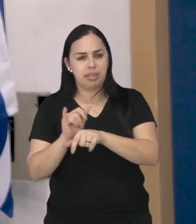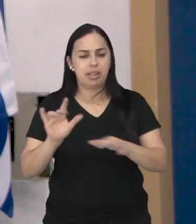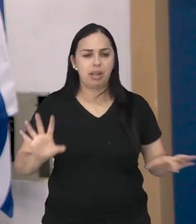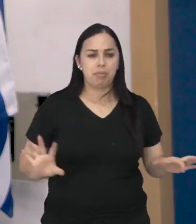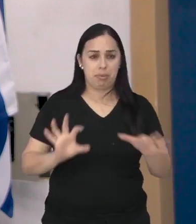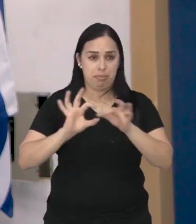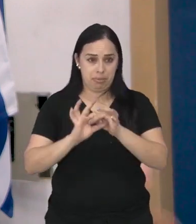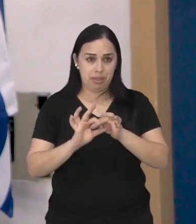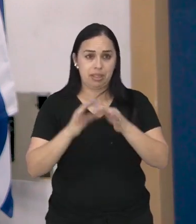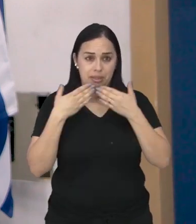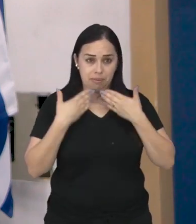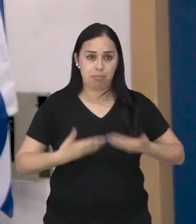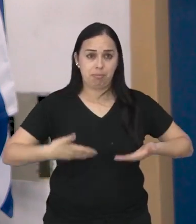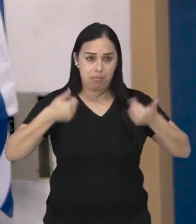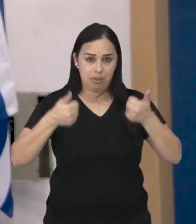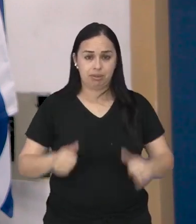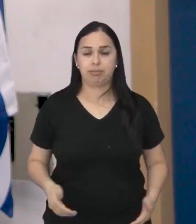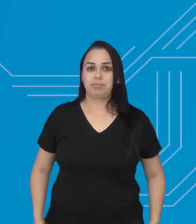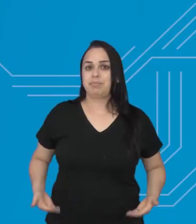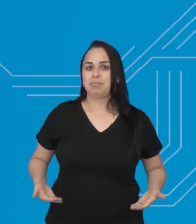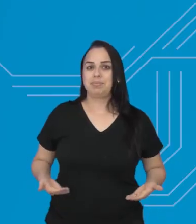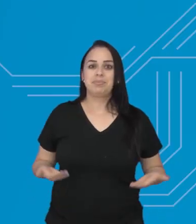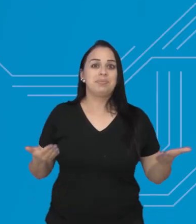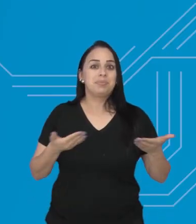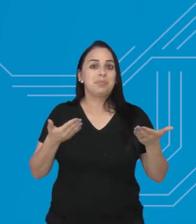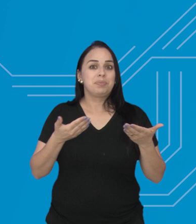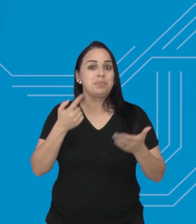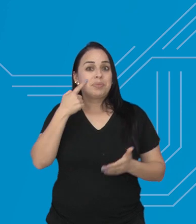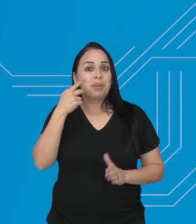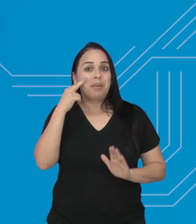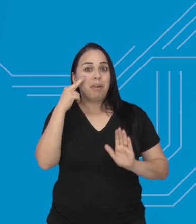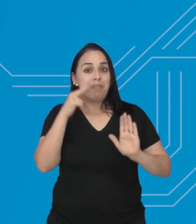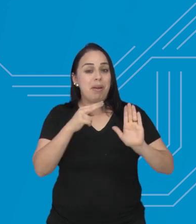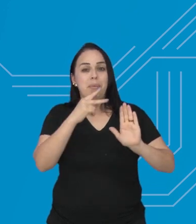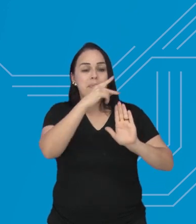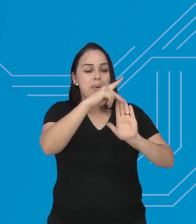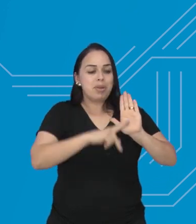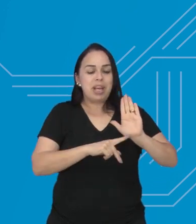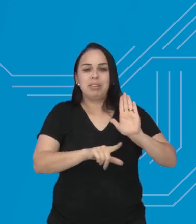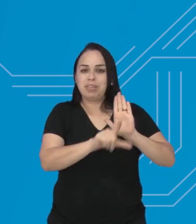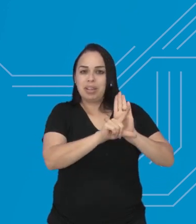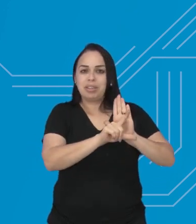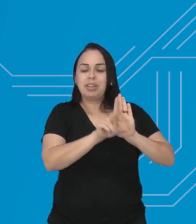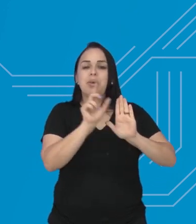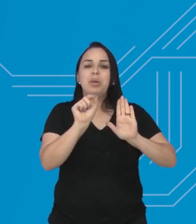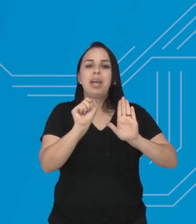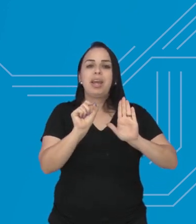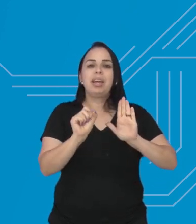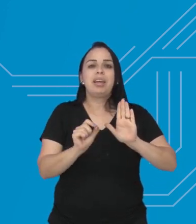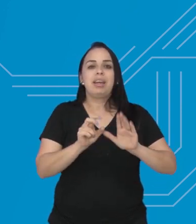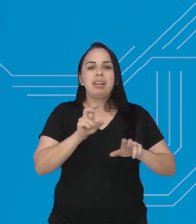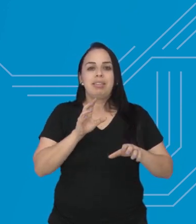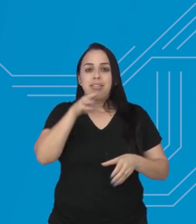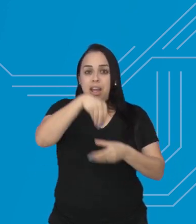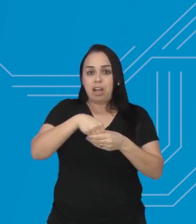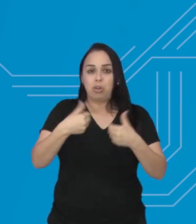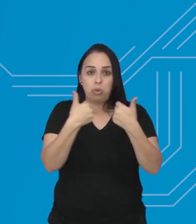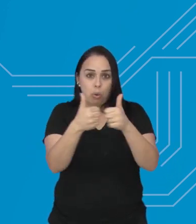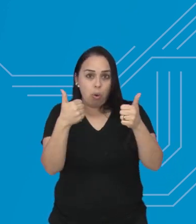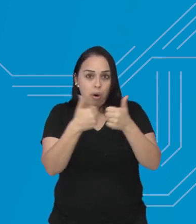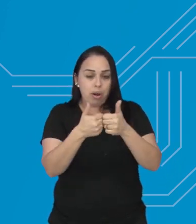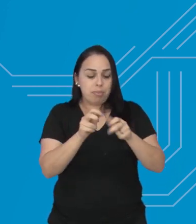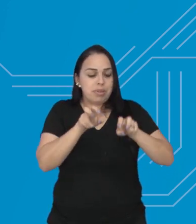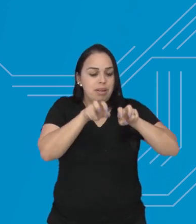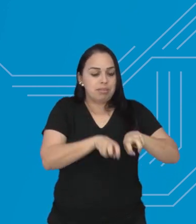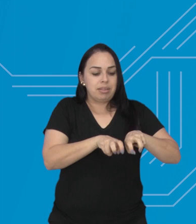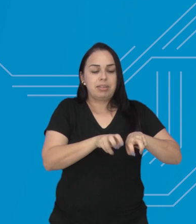ação conjunta em que a gente ajuda a melhorar a segurança da cidade. Agora a gente vai ver um projeto aprovado na Câmara que implanta assentos preferenciais indicados com